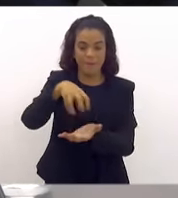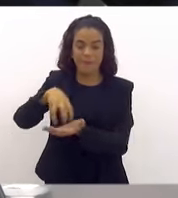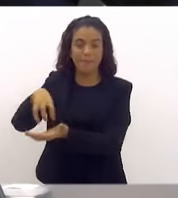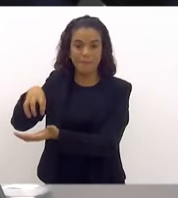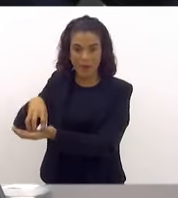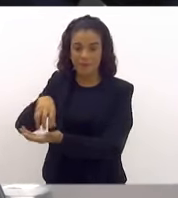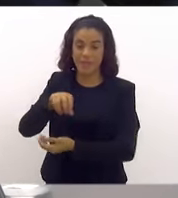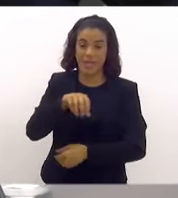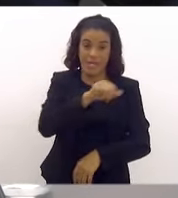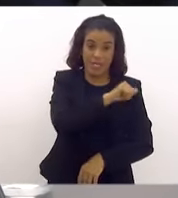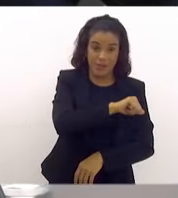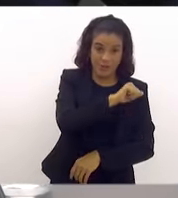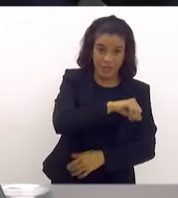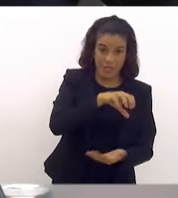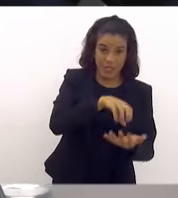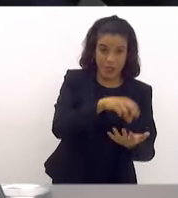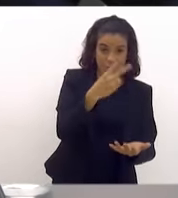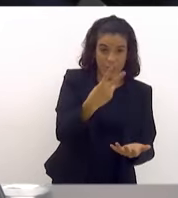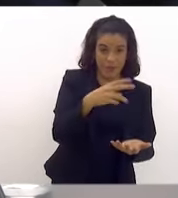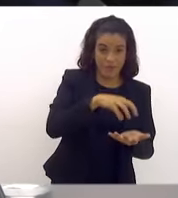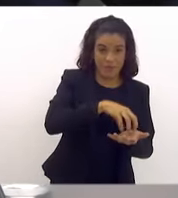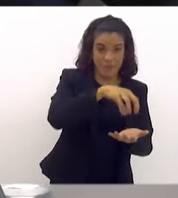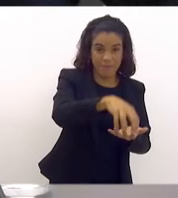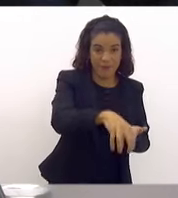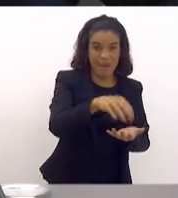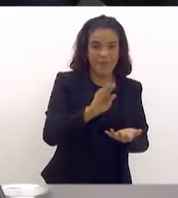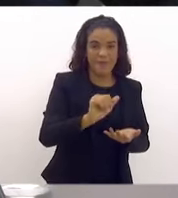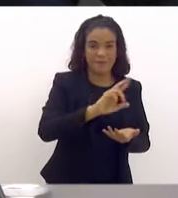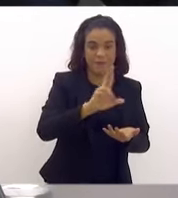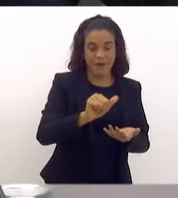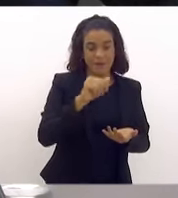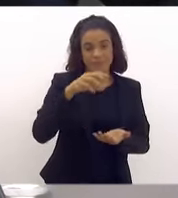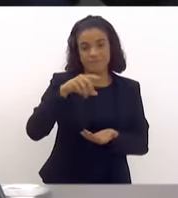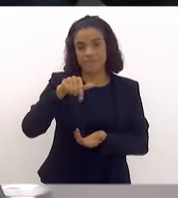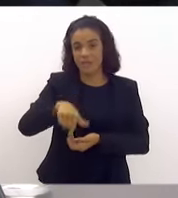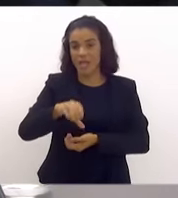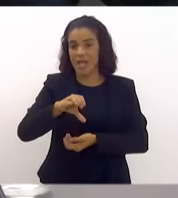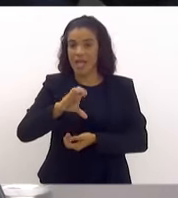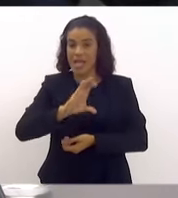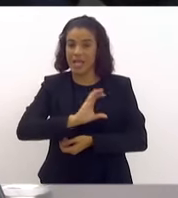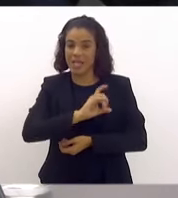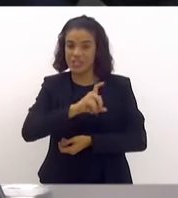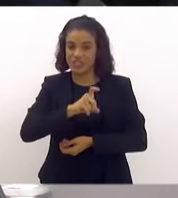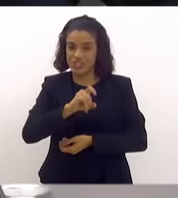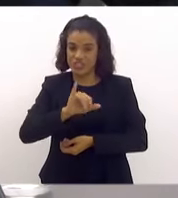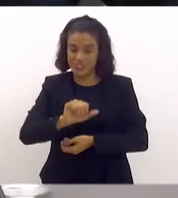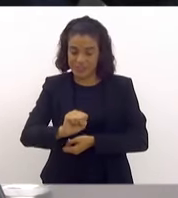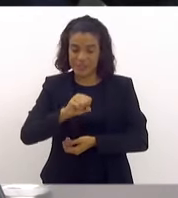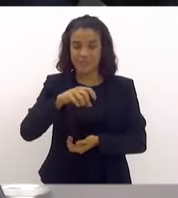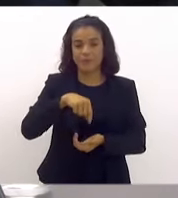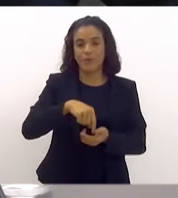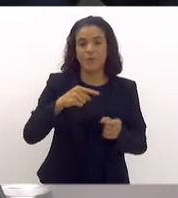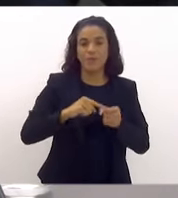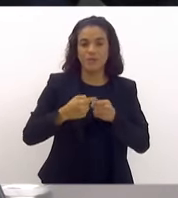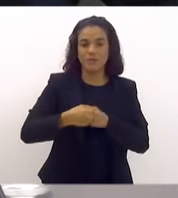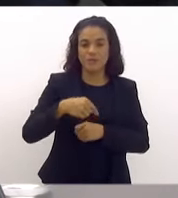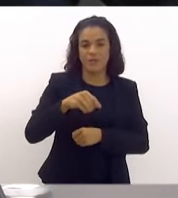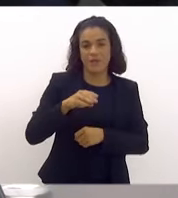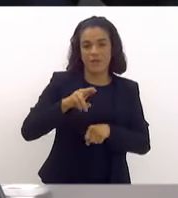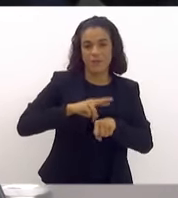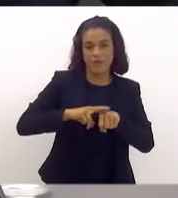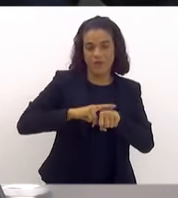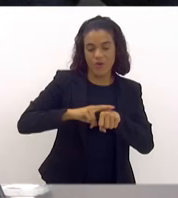núcleo do Rio de Janeiro que tem duas unidades centro e barra de da Tijuca o de Caxias que abrange ali os municípios belfor